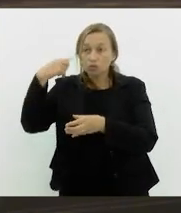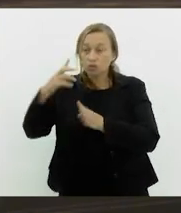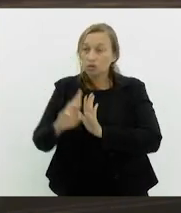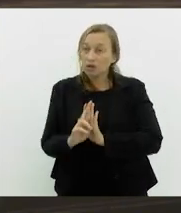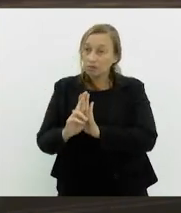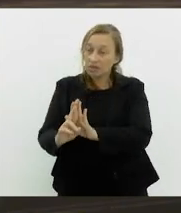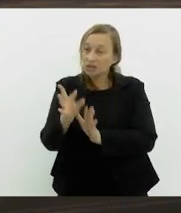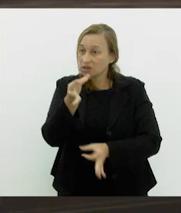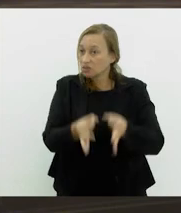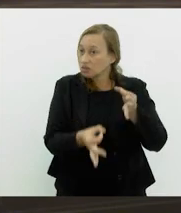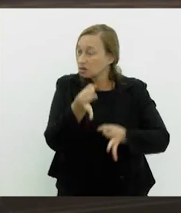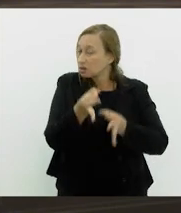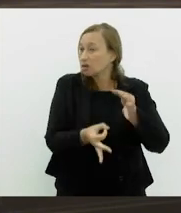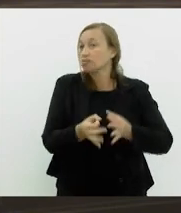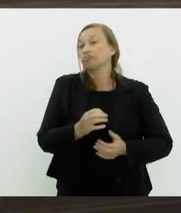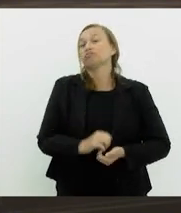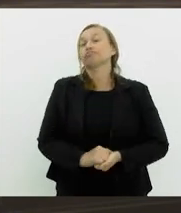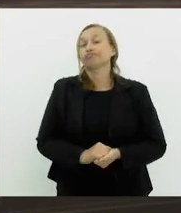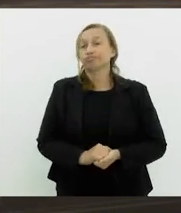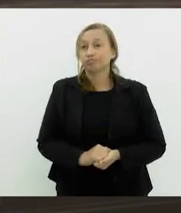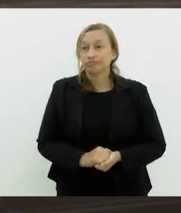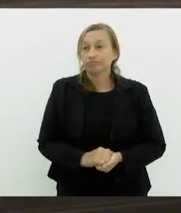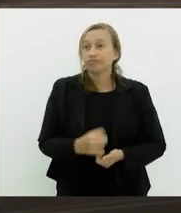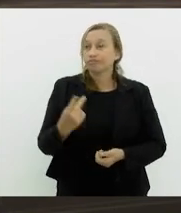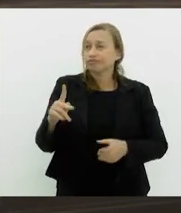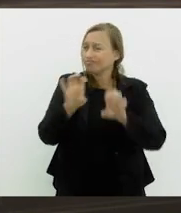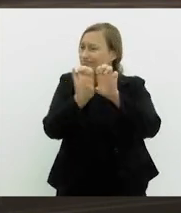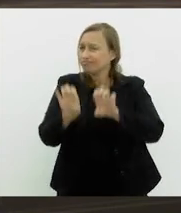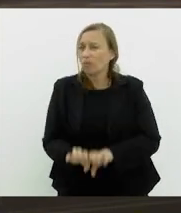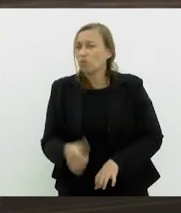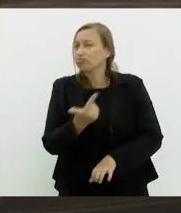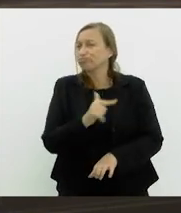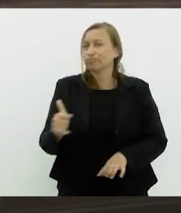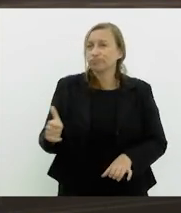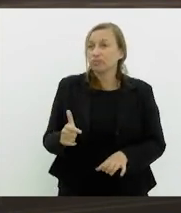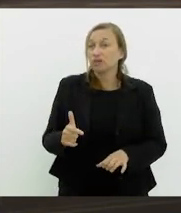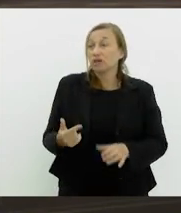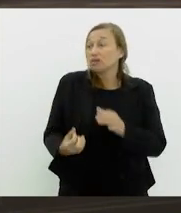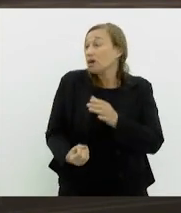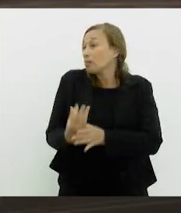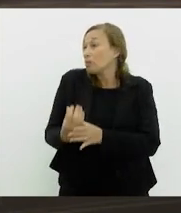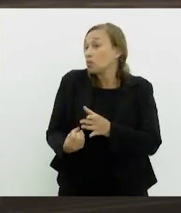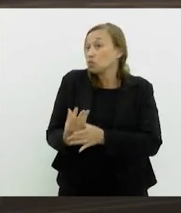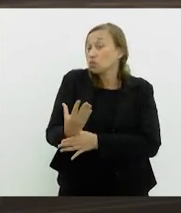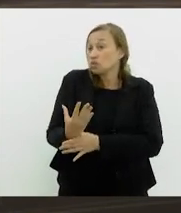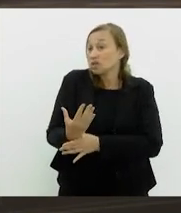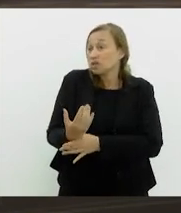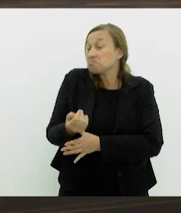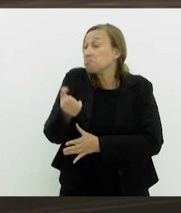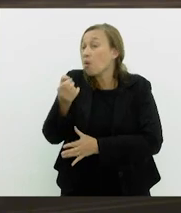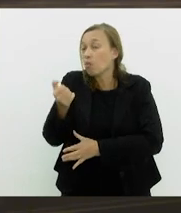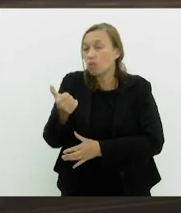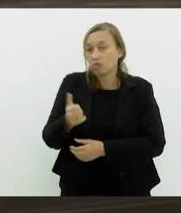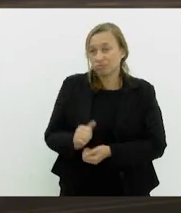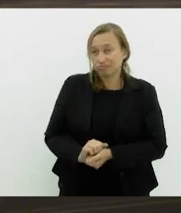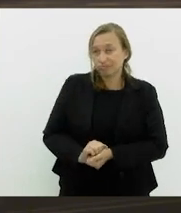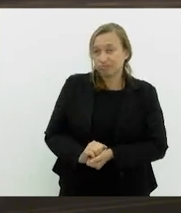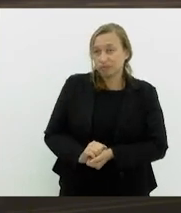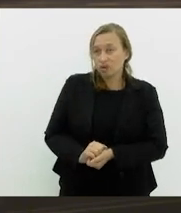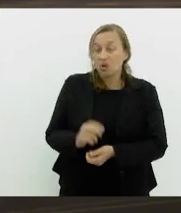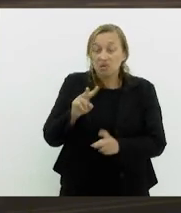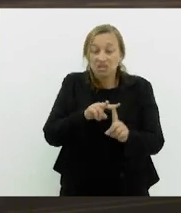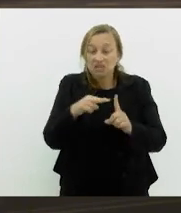judicial e extrajudicial na sua estrutura. Não há. Vai produzir um décimo do que pode. com essa visão de que